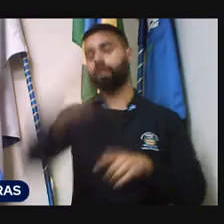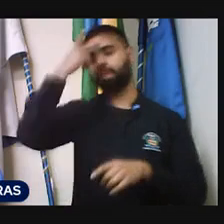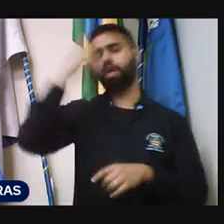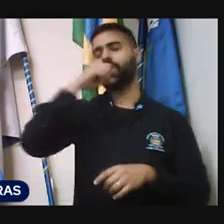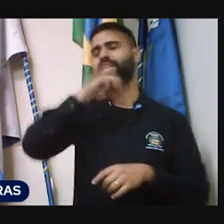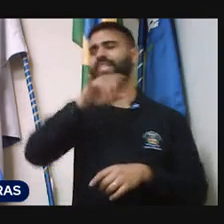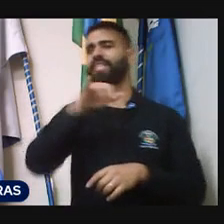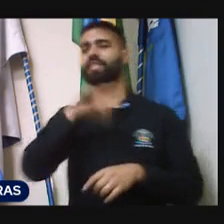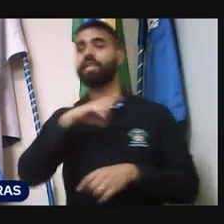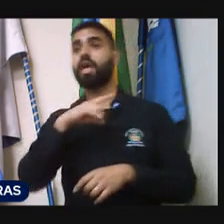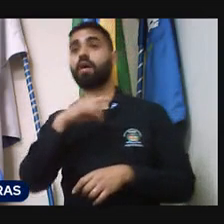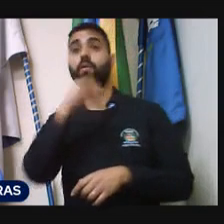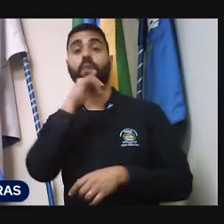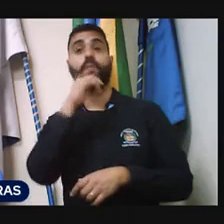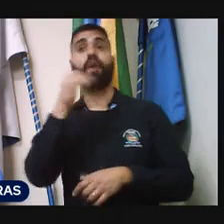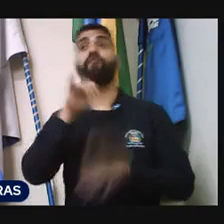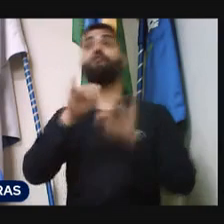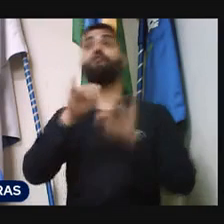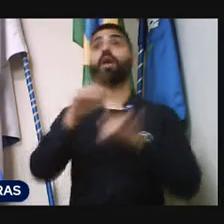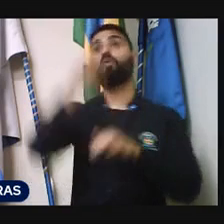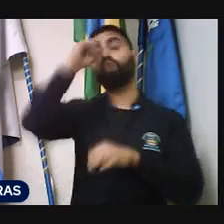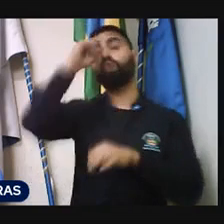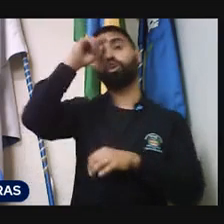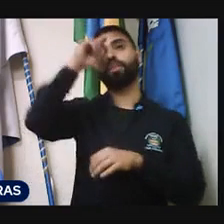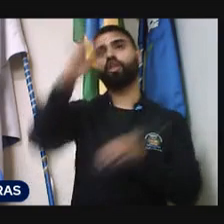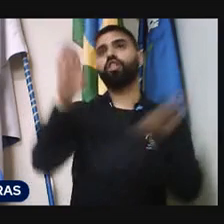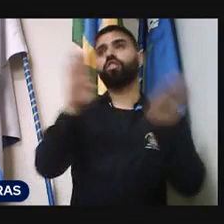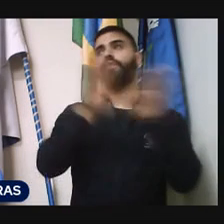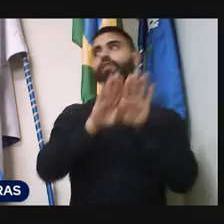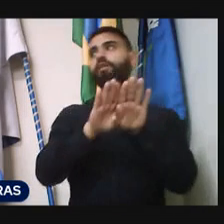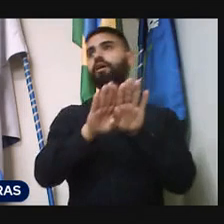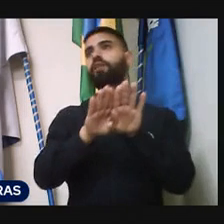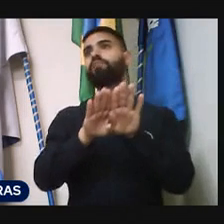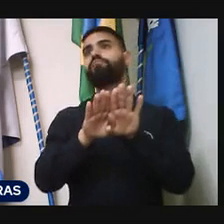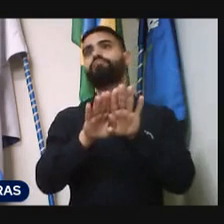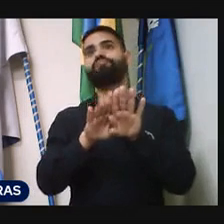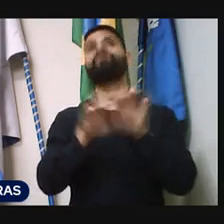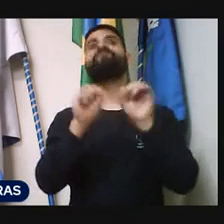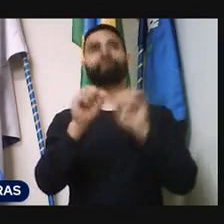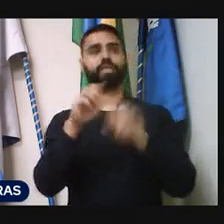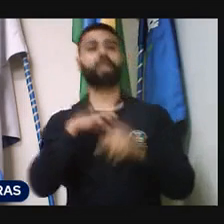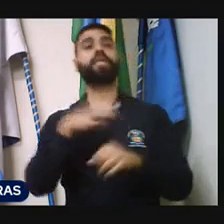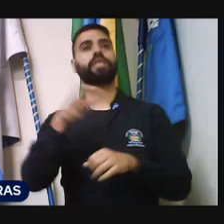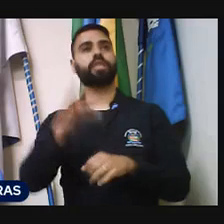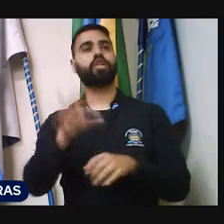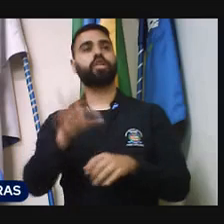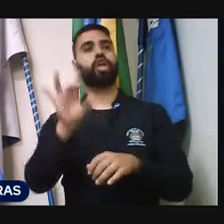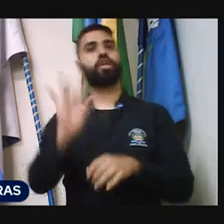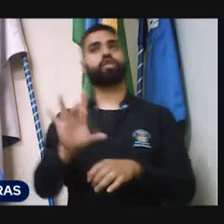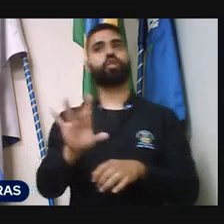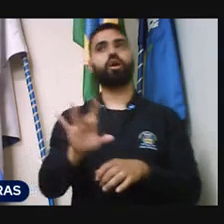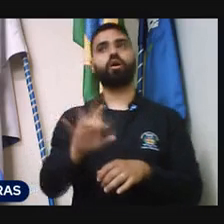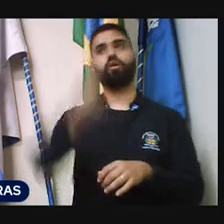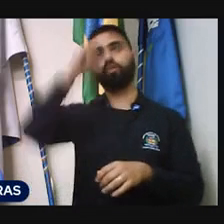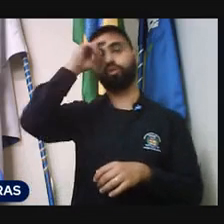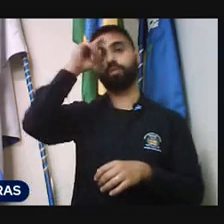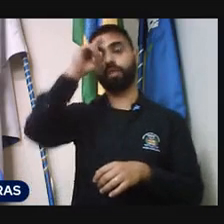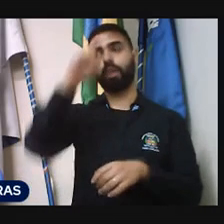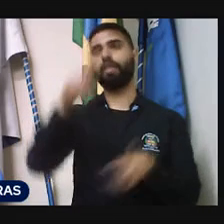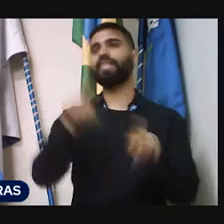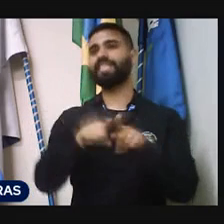tive a notícia que o hospital de Conservatória não funciona mais pode ter certeza tem uma vai ser só a saúde financeira do hospital